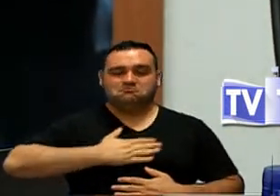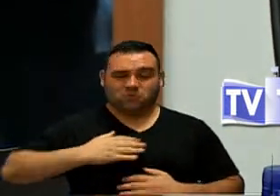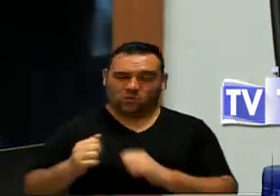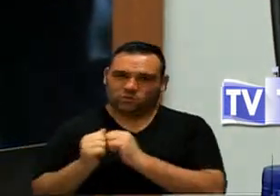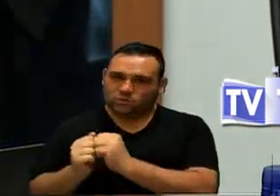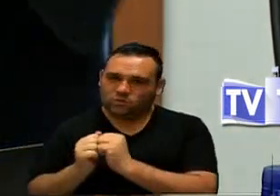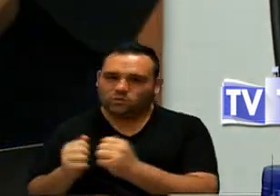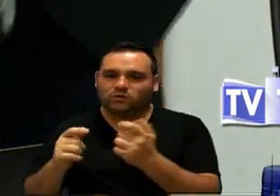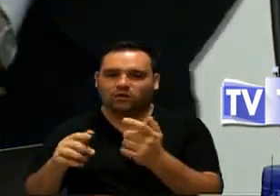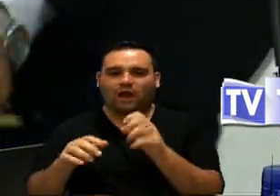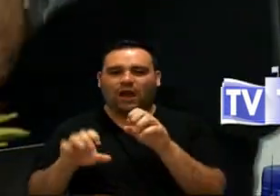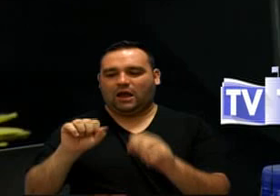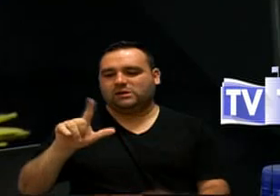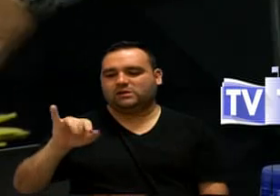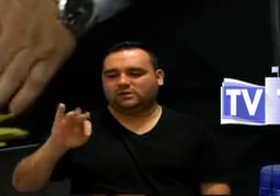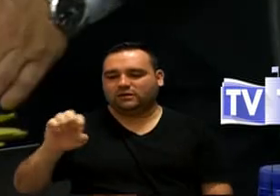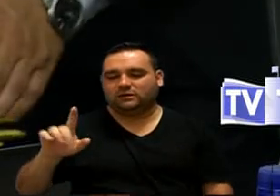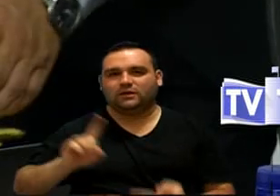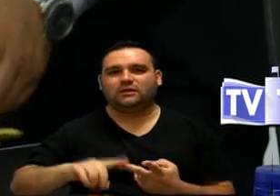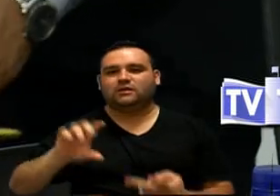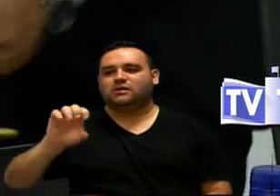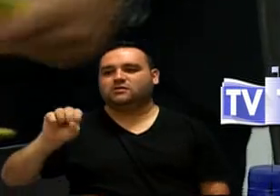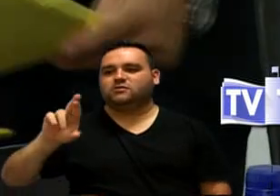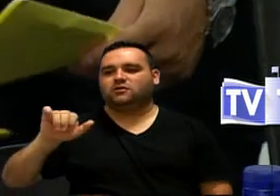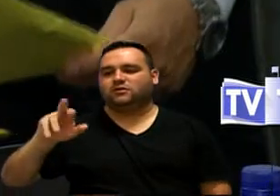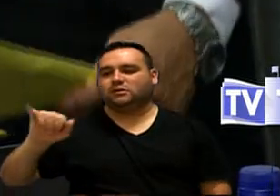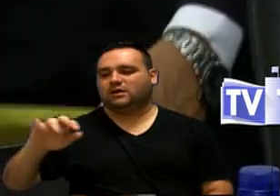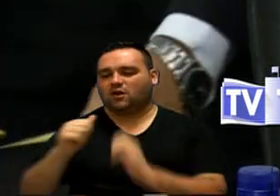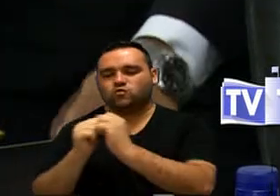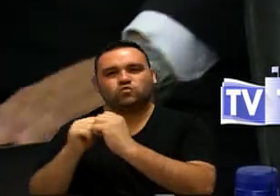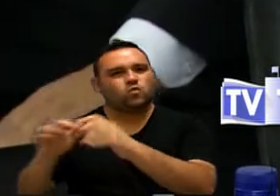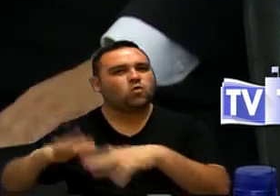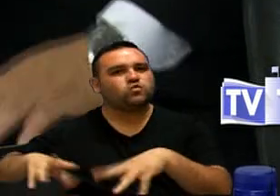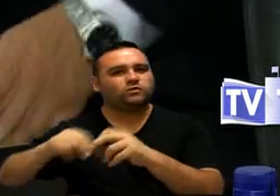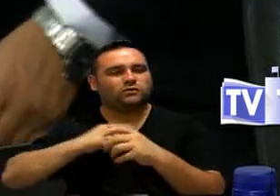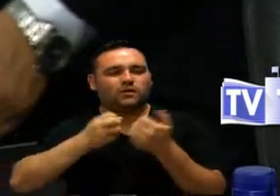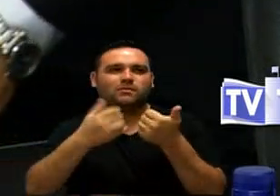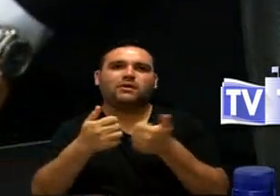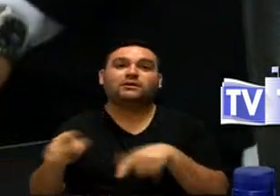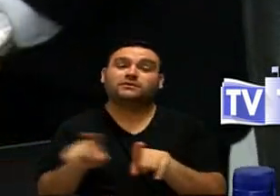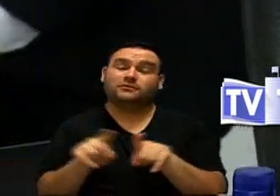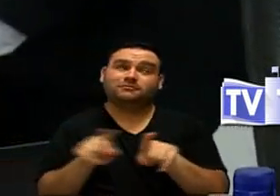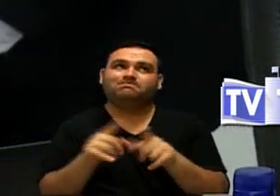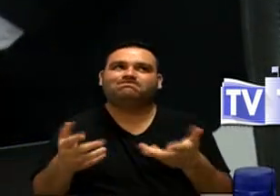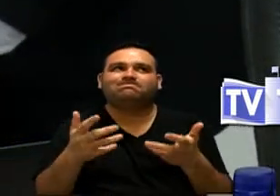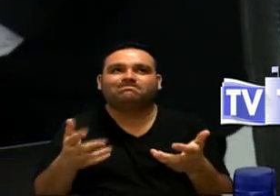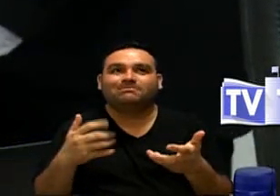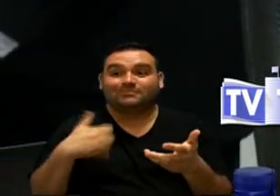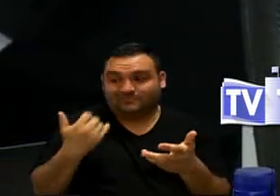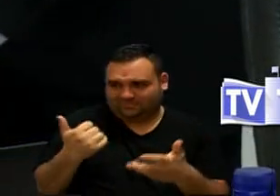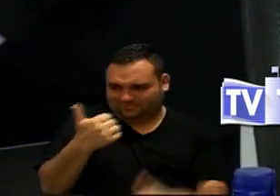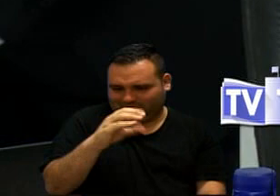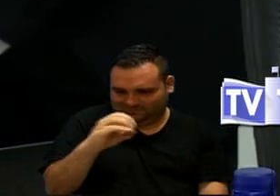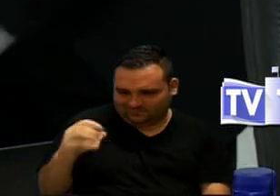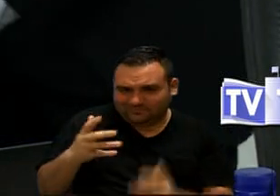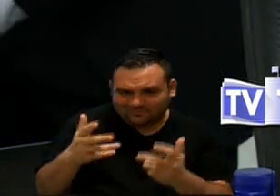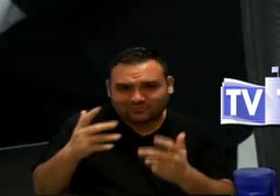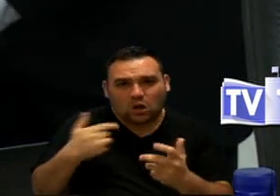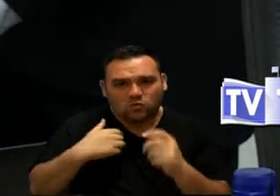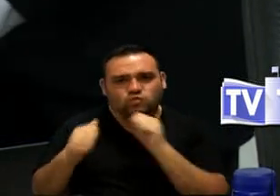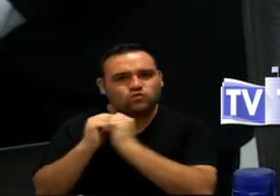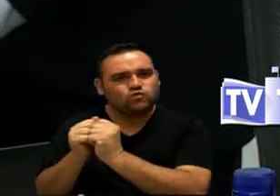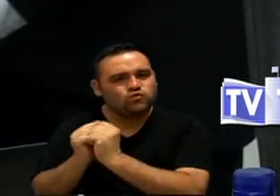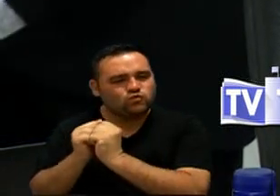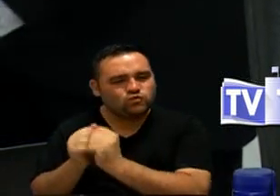com você, estar com a Salete, estar com a Soraya, estar com todo o pessoal aí. Parabéns, Vander, e tomara que chegue nos 100 anos aí. Eu vou estar junto com